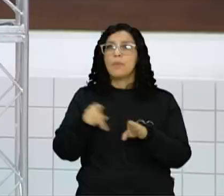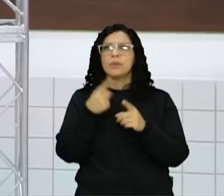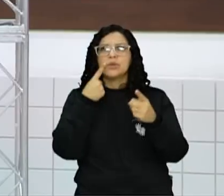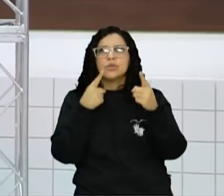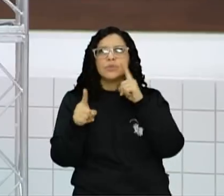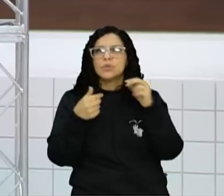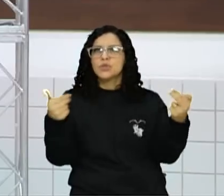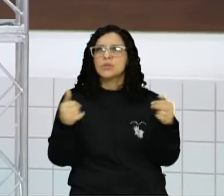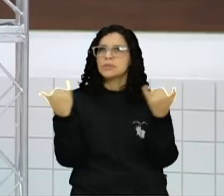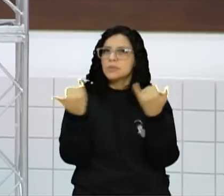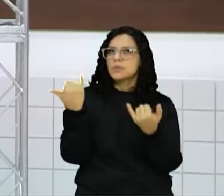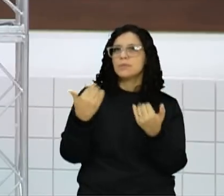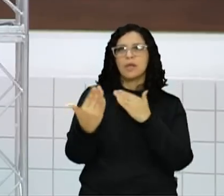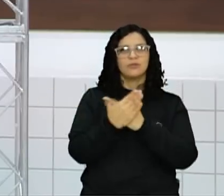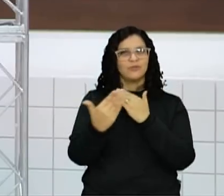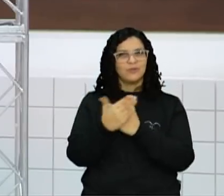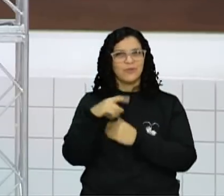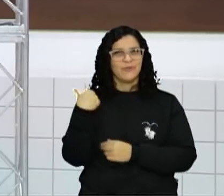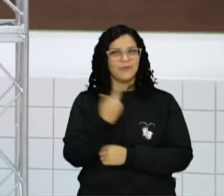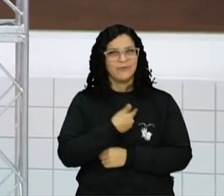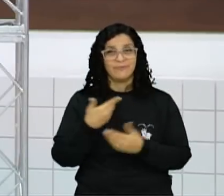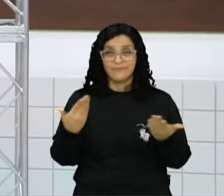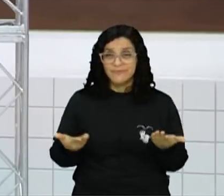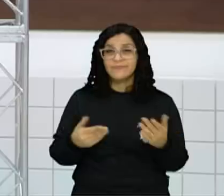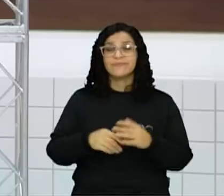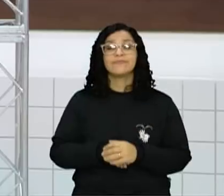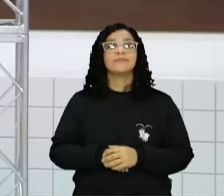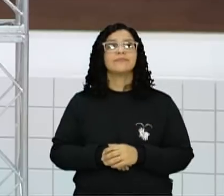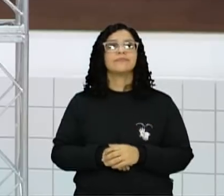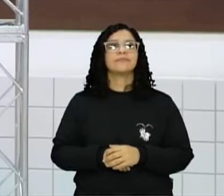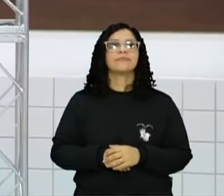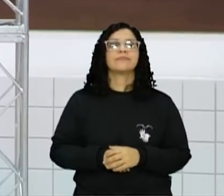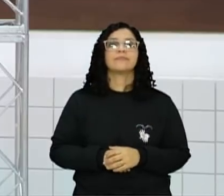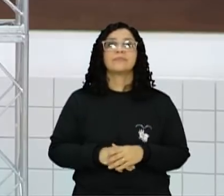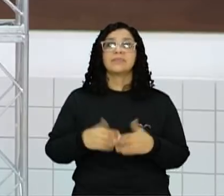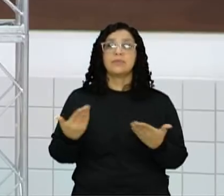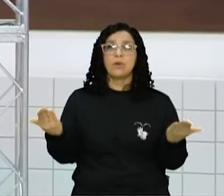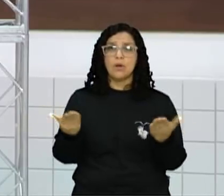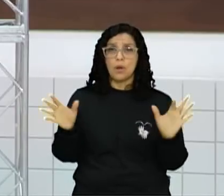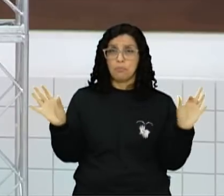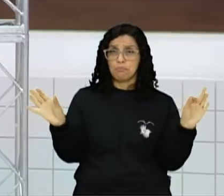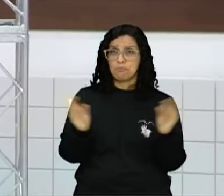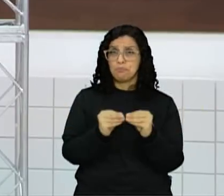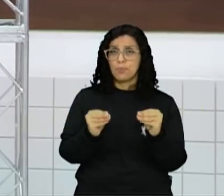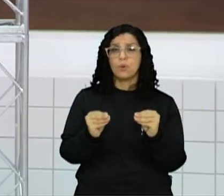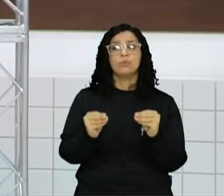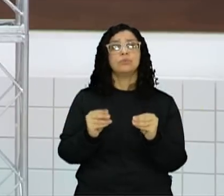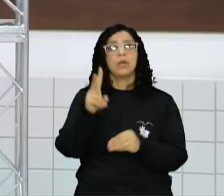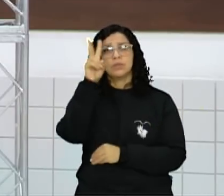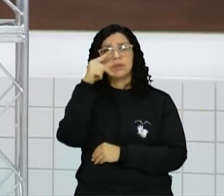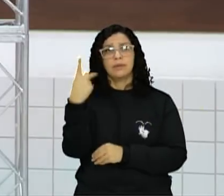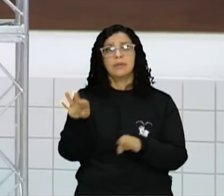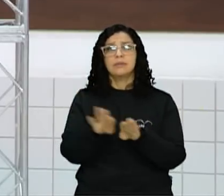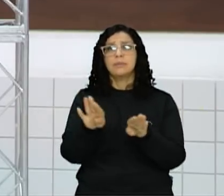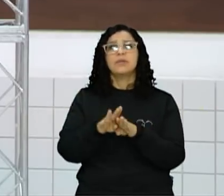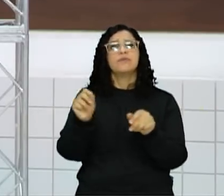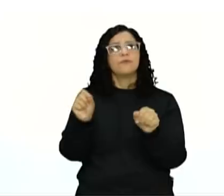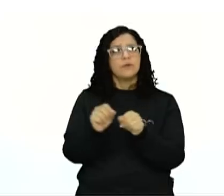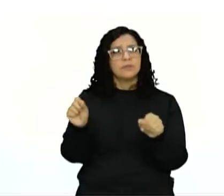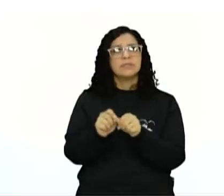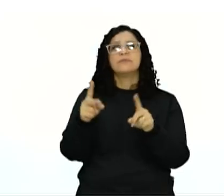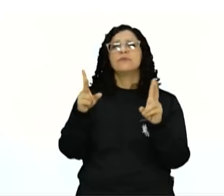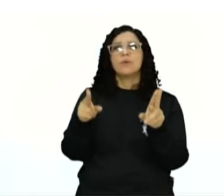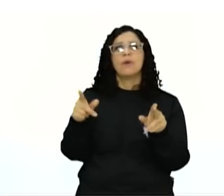descobrindo coisas importantes para nós, certo? Bom, falado um pouco da história de Gauss, eu quero que vocês façam